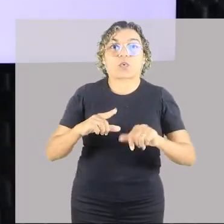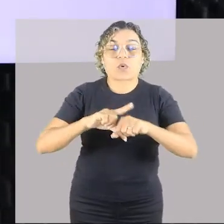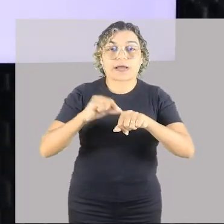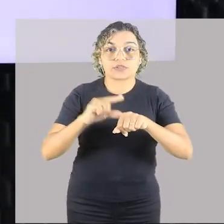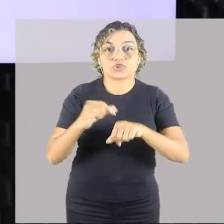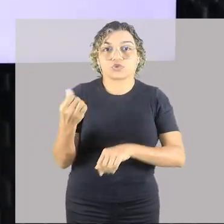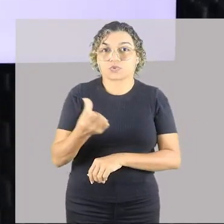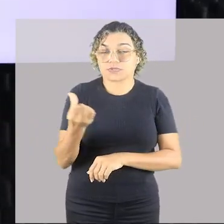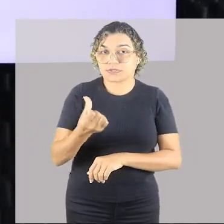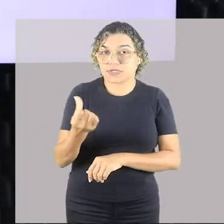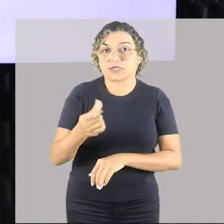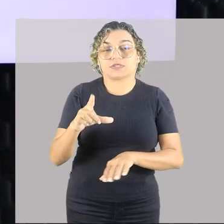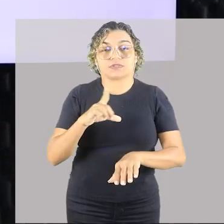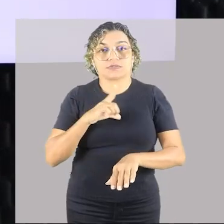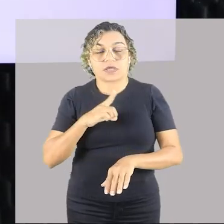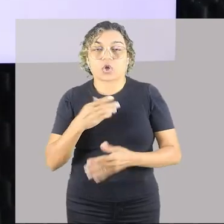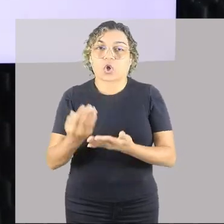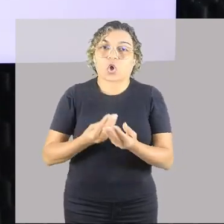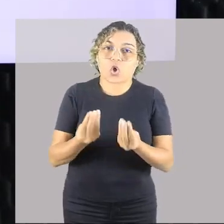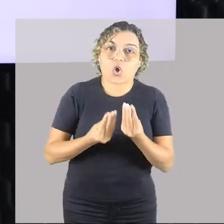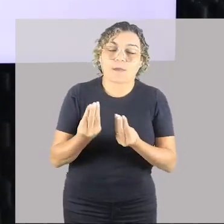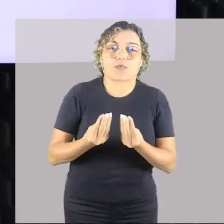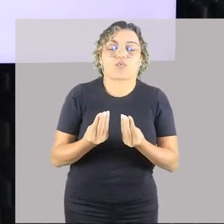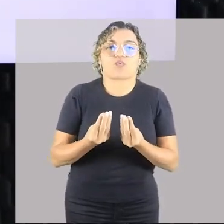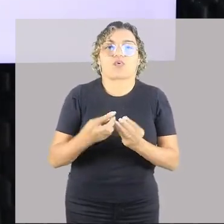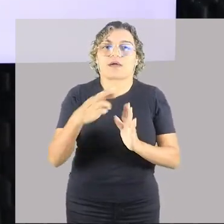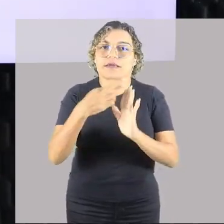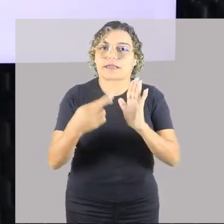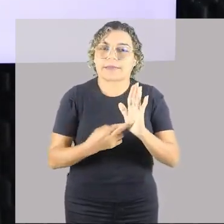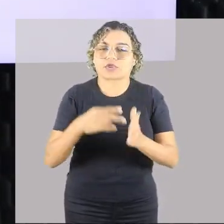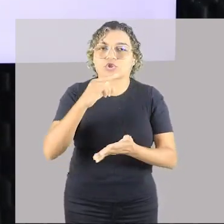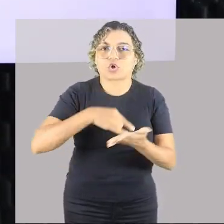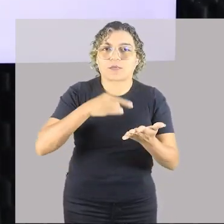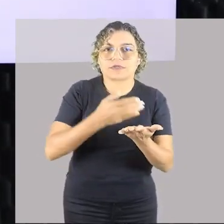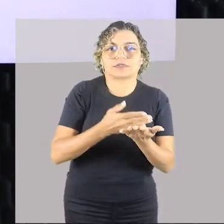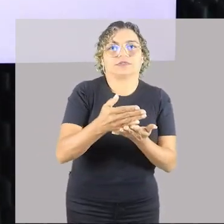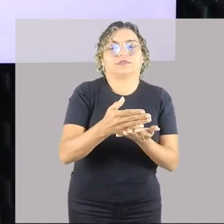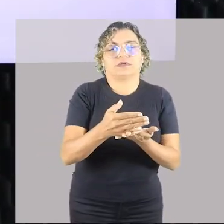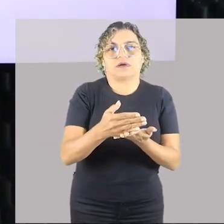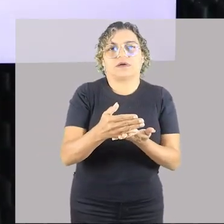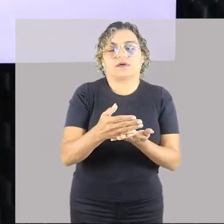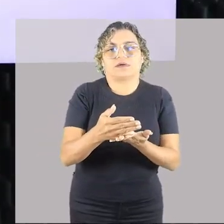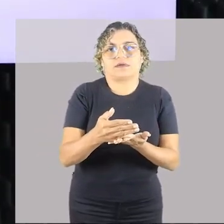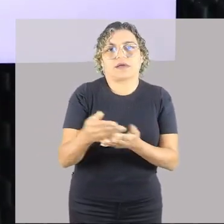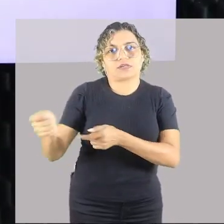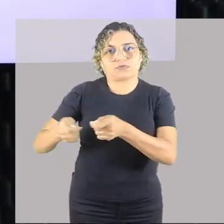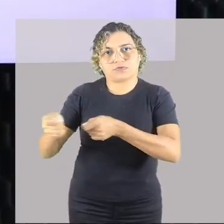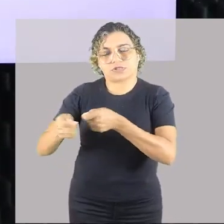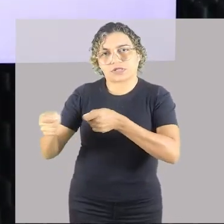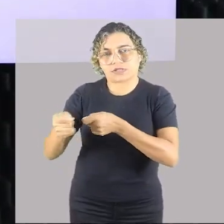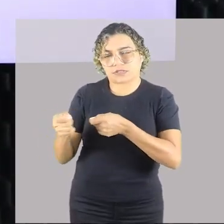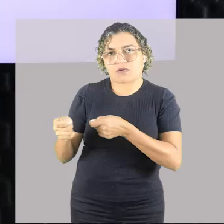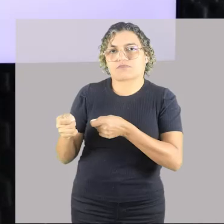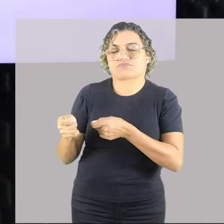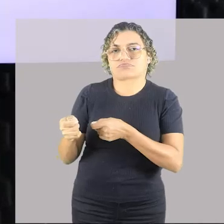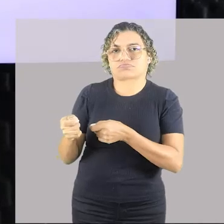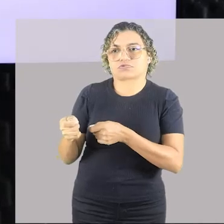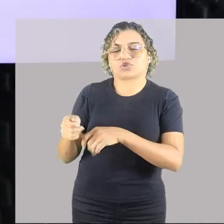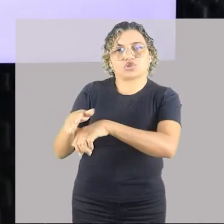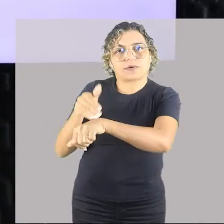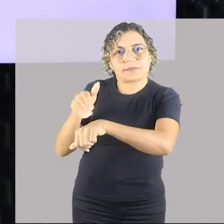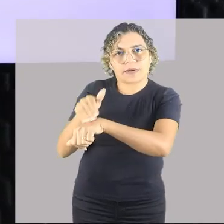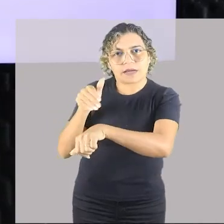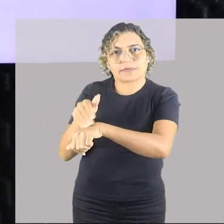a forma como deve ser esse requerimento inicial, no caso da administração pública ser provocada para instaurar